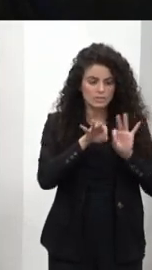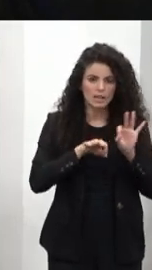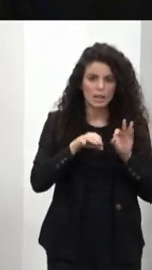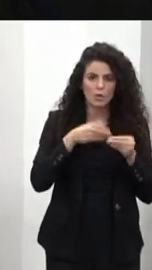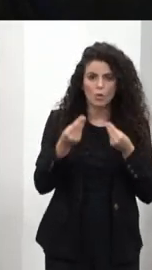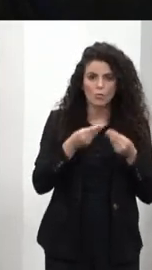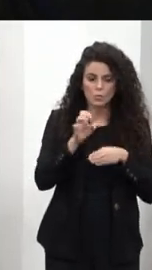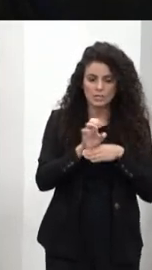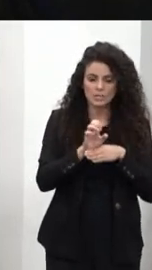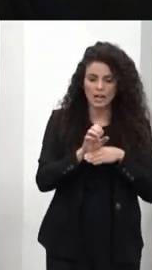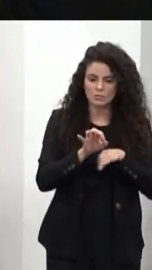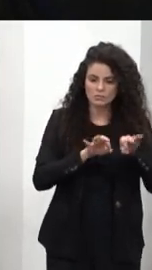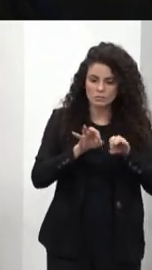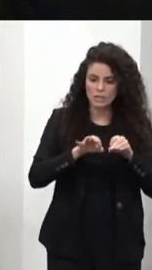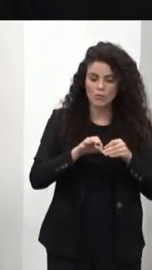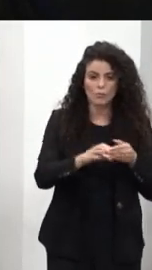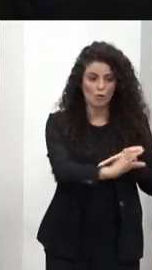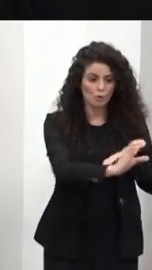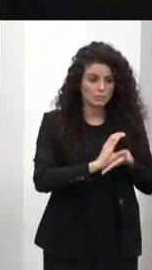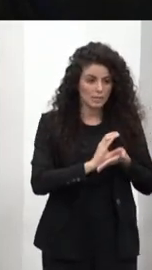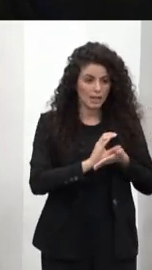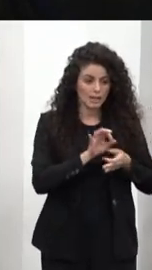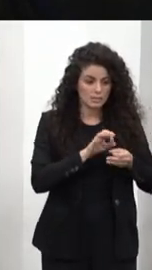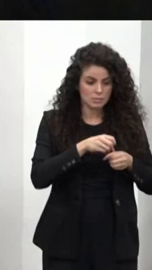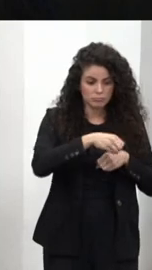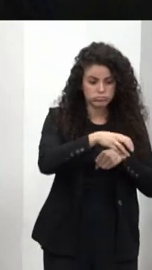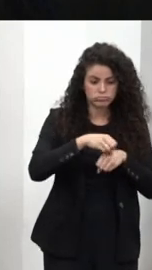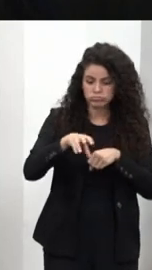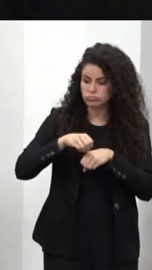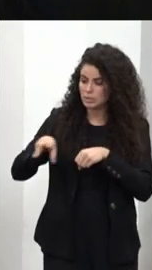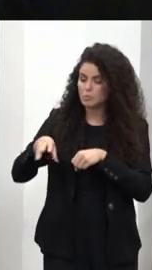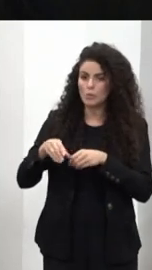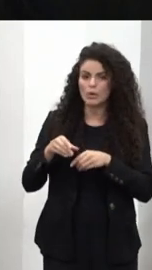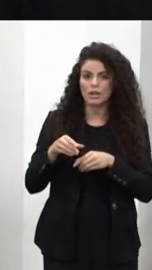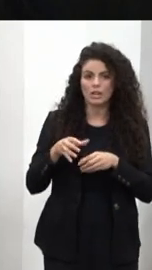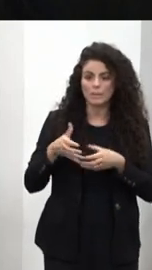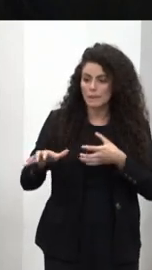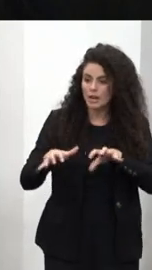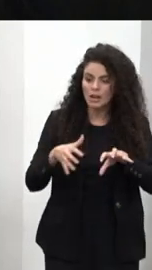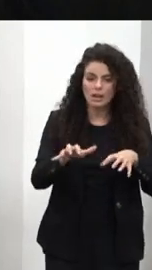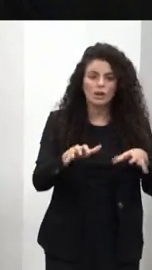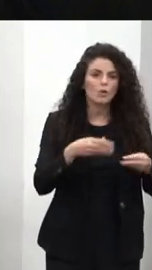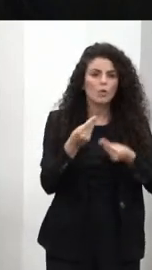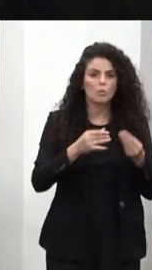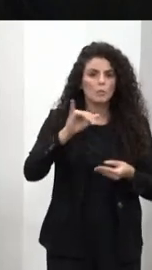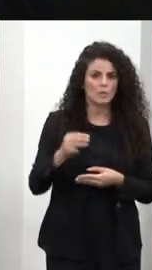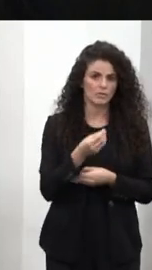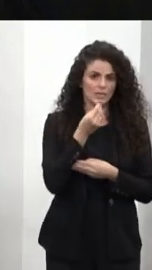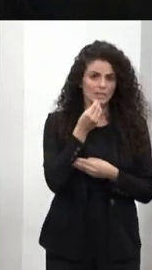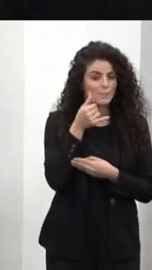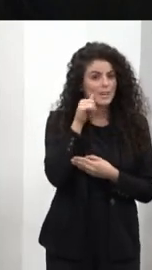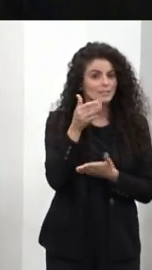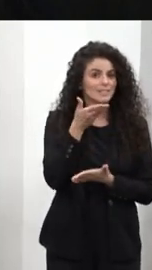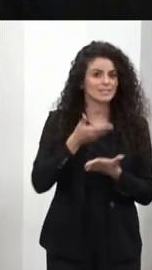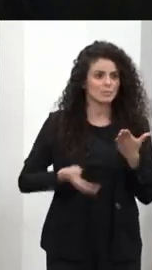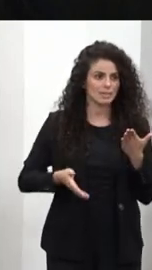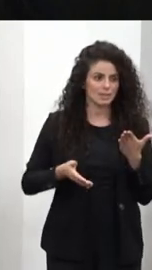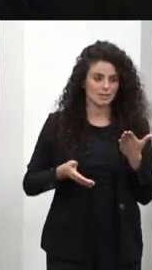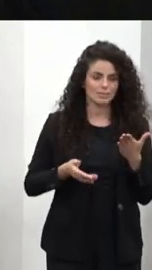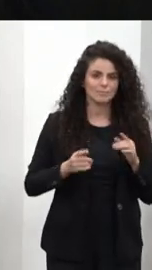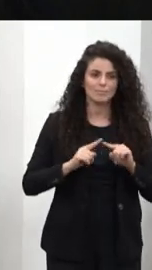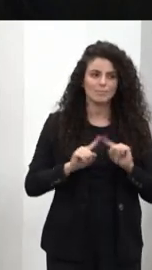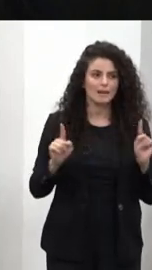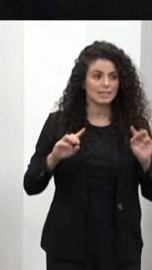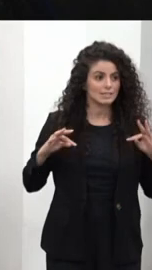distribuir como é que como é que a gente pode otimizar o aproveitamento desses recursos para que nada se perca para que se volte